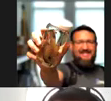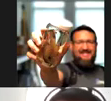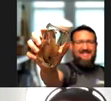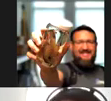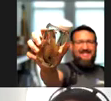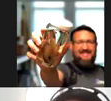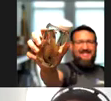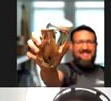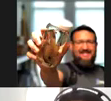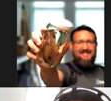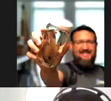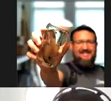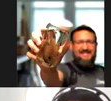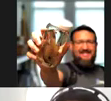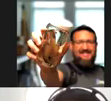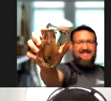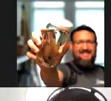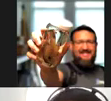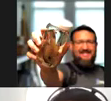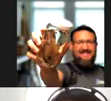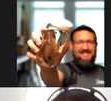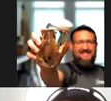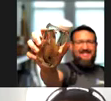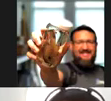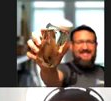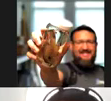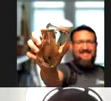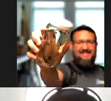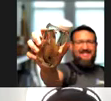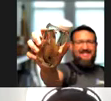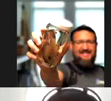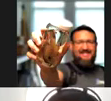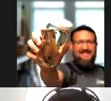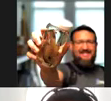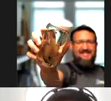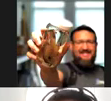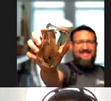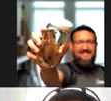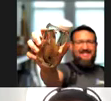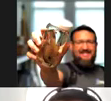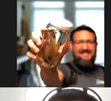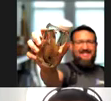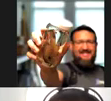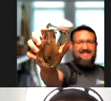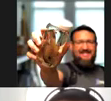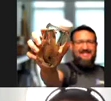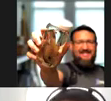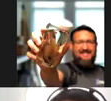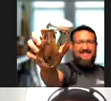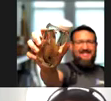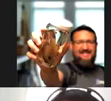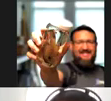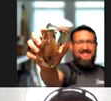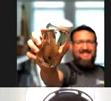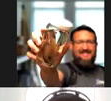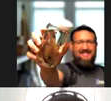devem ser testadas, né? Na década de 70, década de 80, teve aí a popularização do modelo nulo na ecologia, né? Que